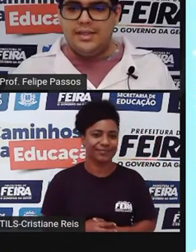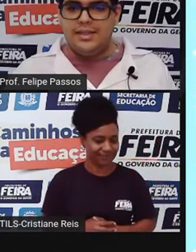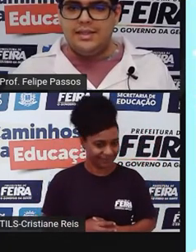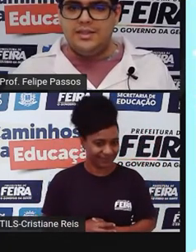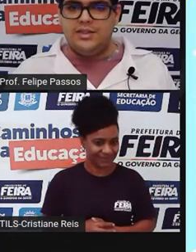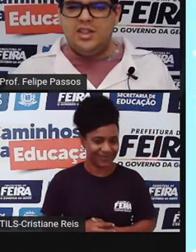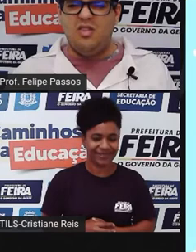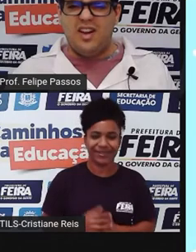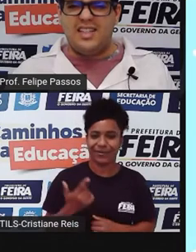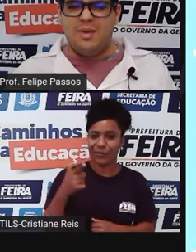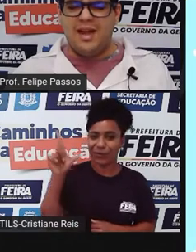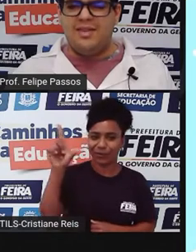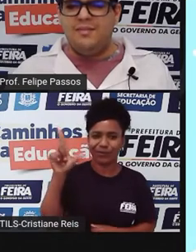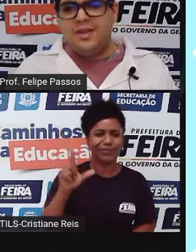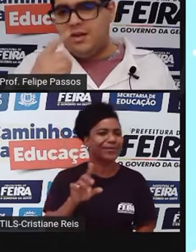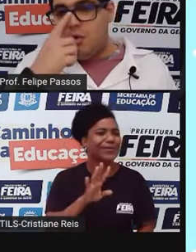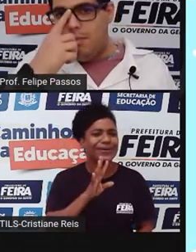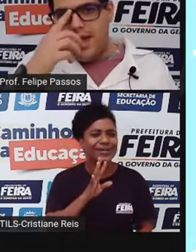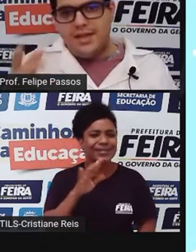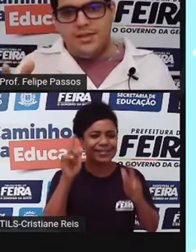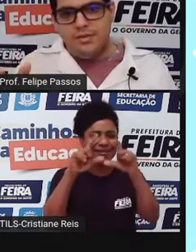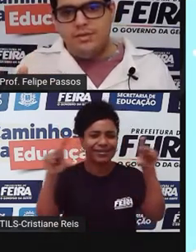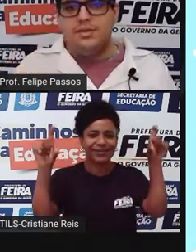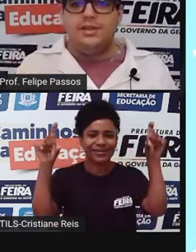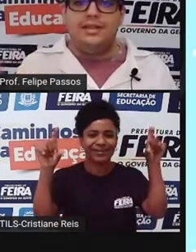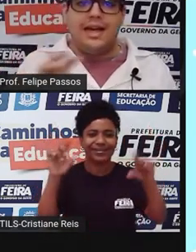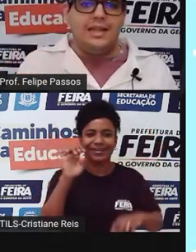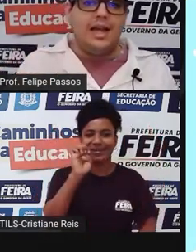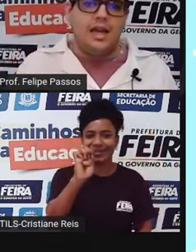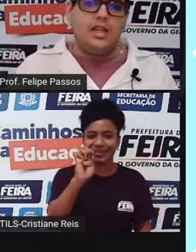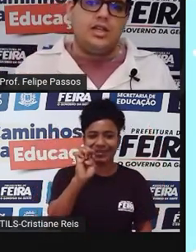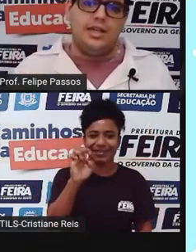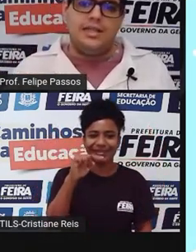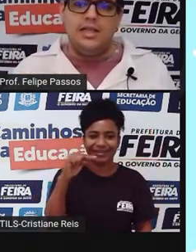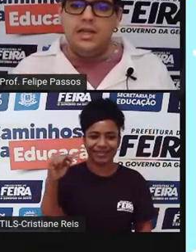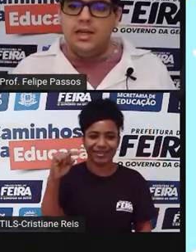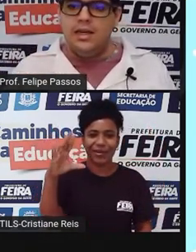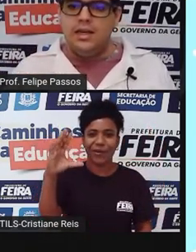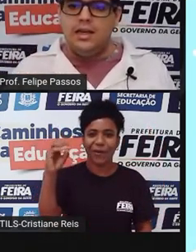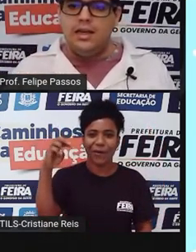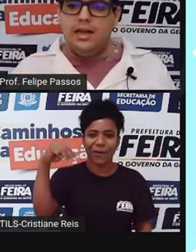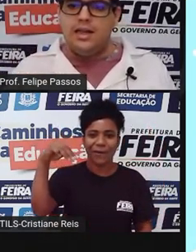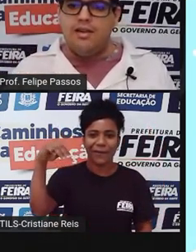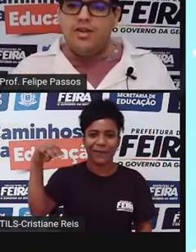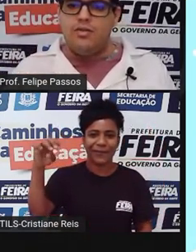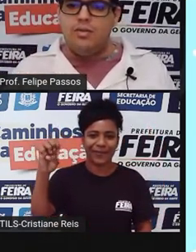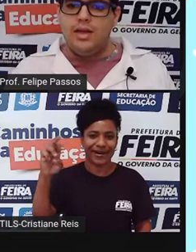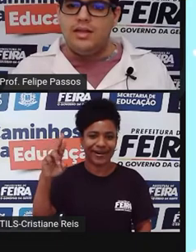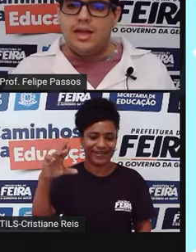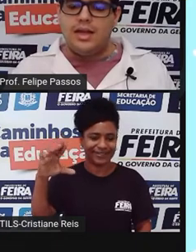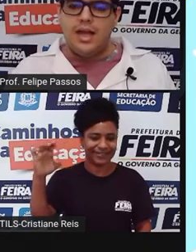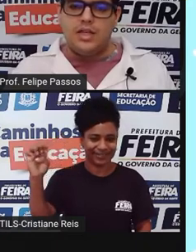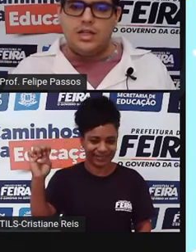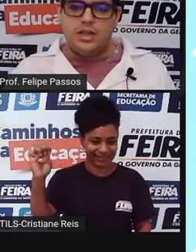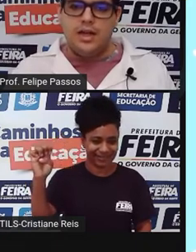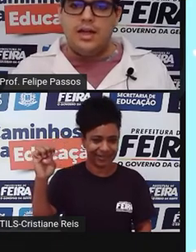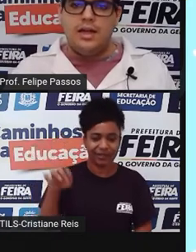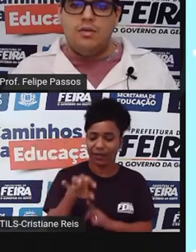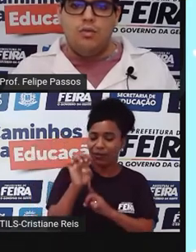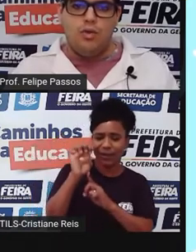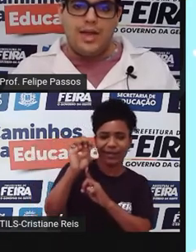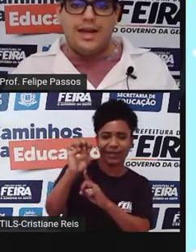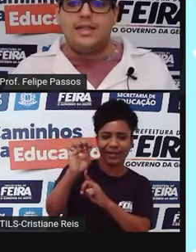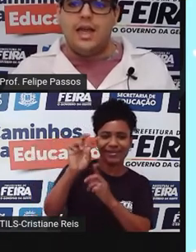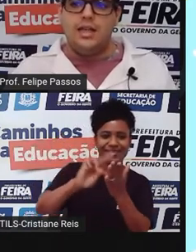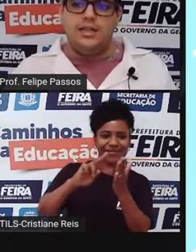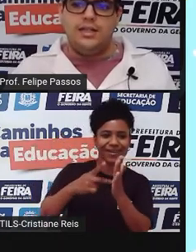E-commerce. Já ouviu falar essa palavra? Comércio na internet. Esse i, ele tem a ver com internet, né?